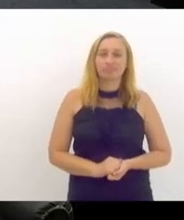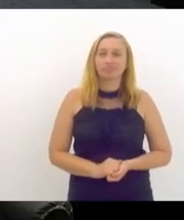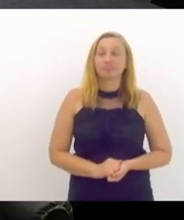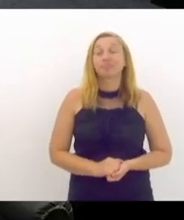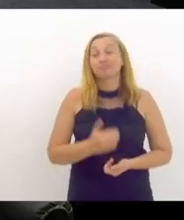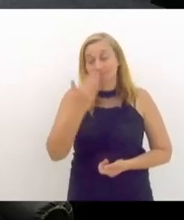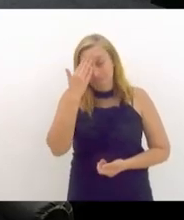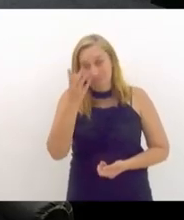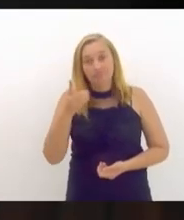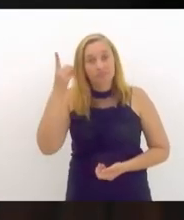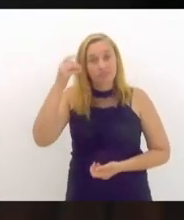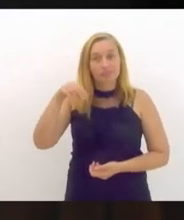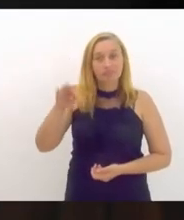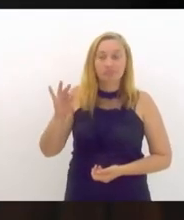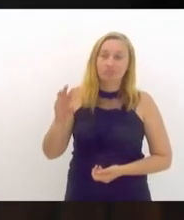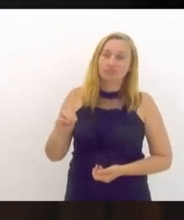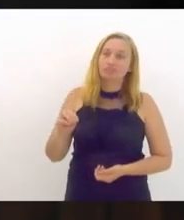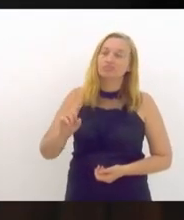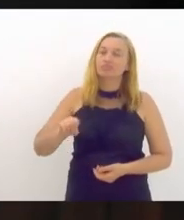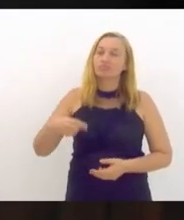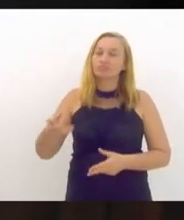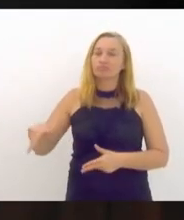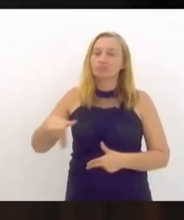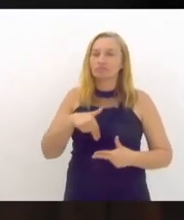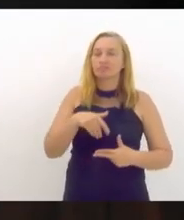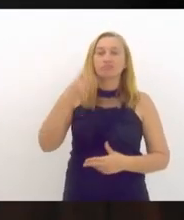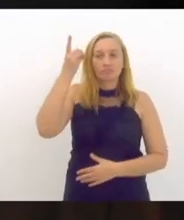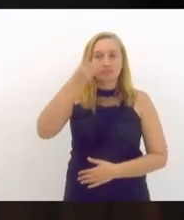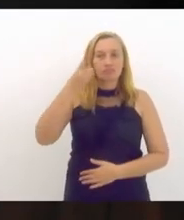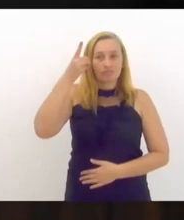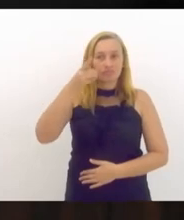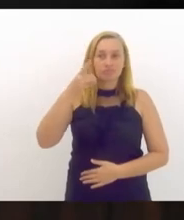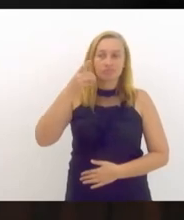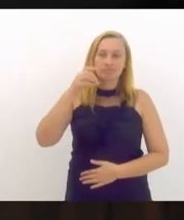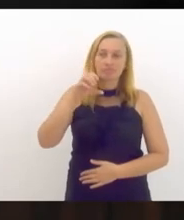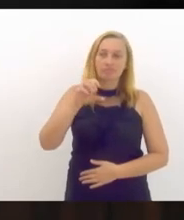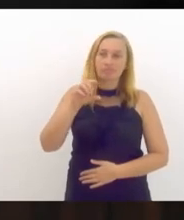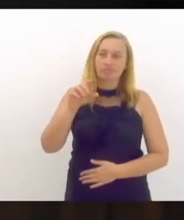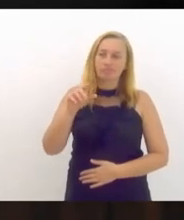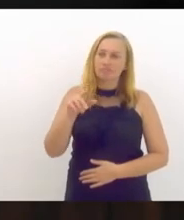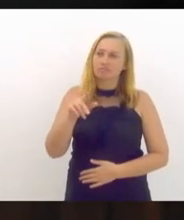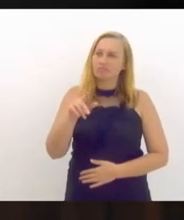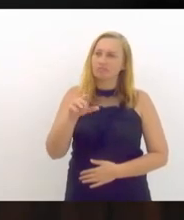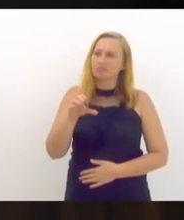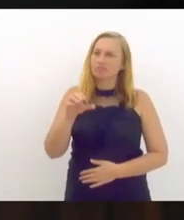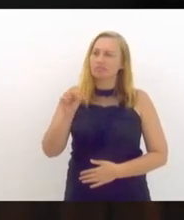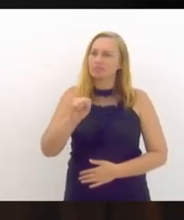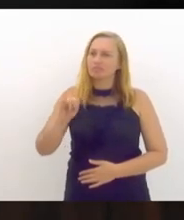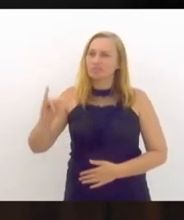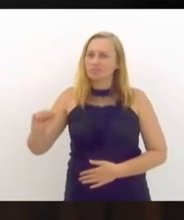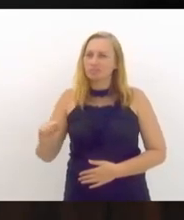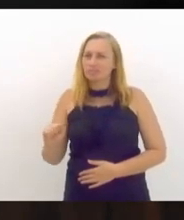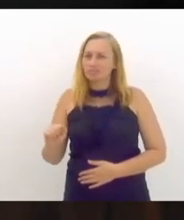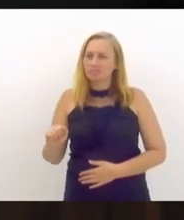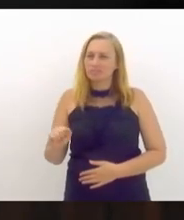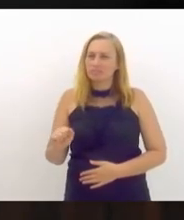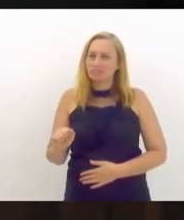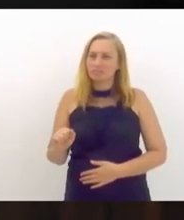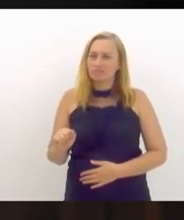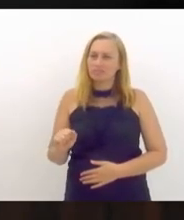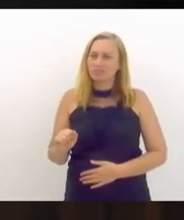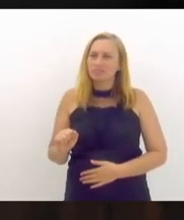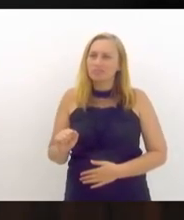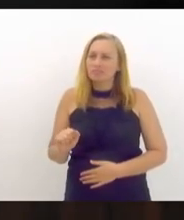Obrigada, deputada Antônio de Paula. Próxima oradora inscrita é a nobre deputada Cássia Machado. Não.